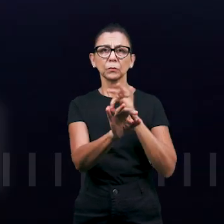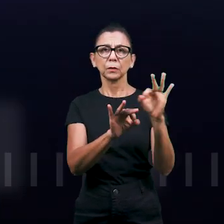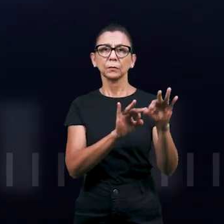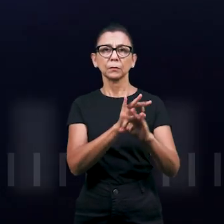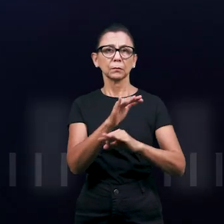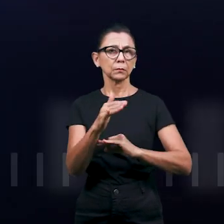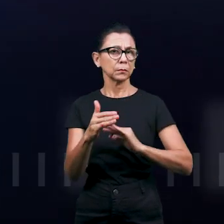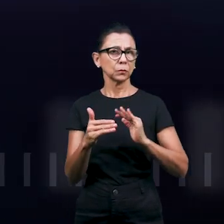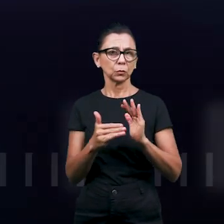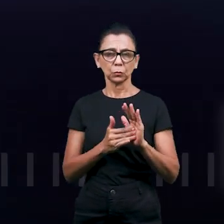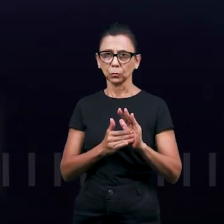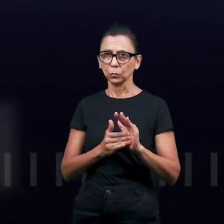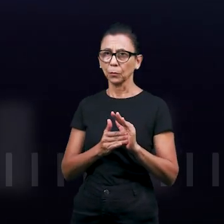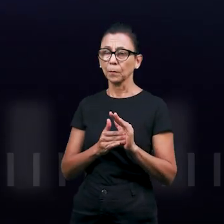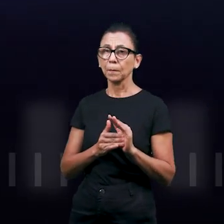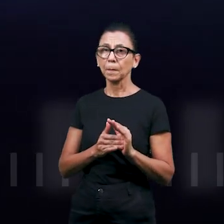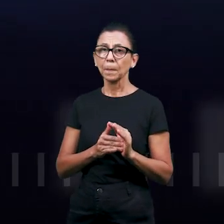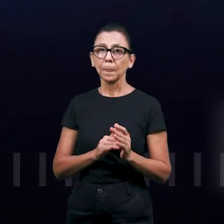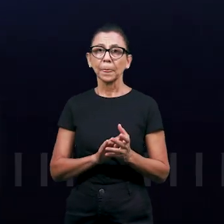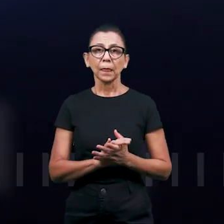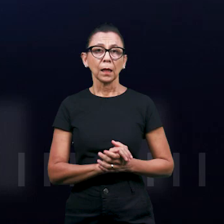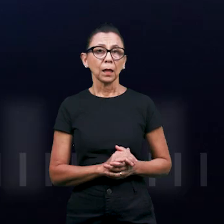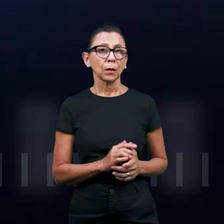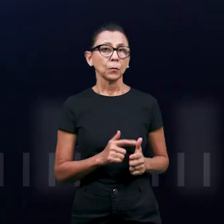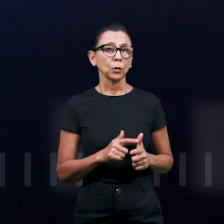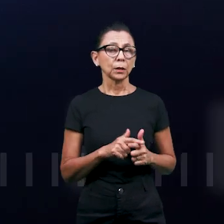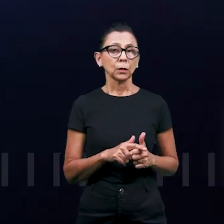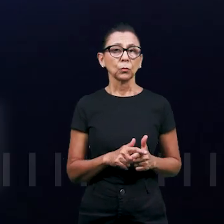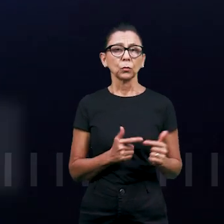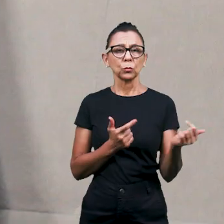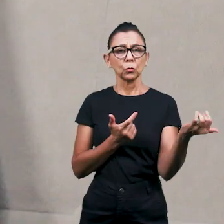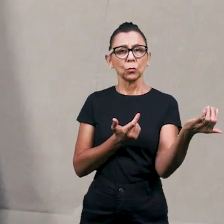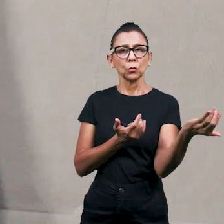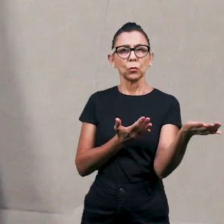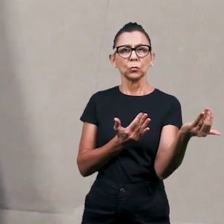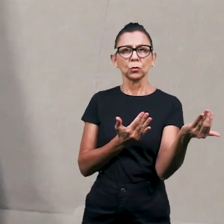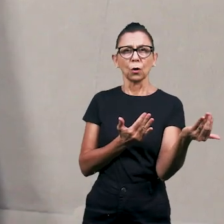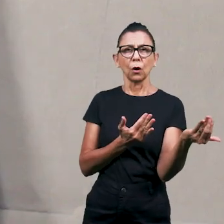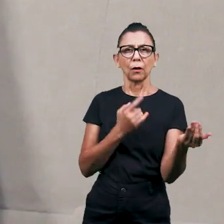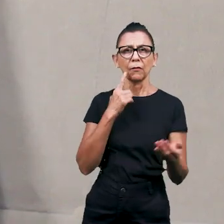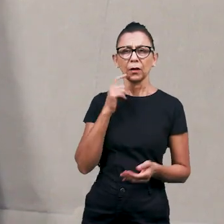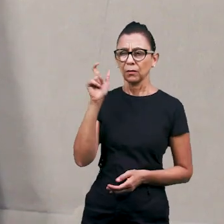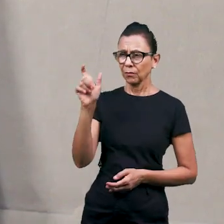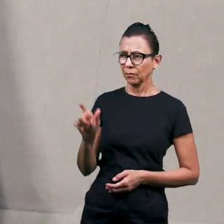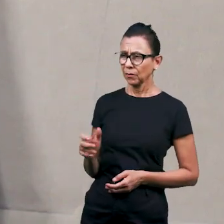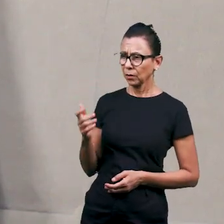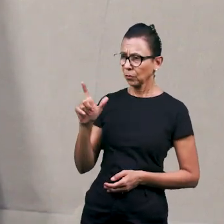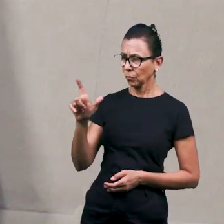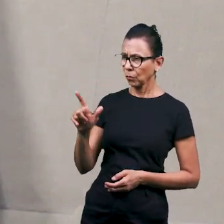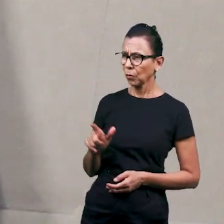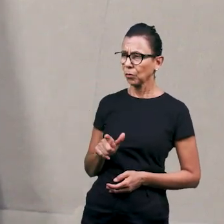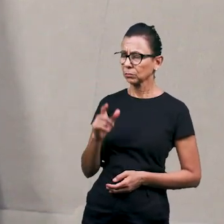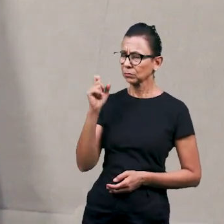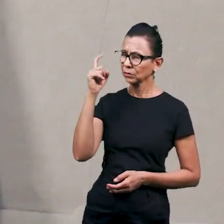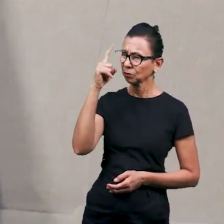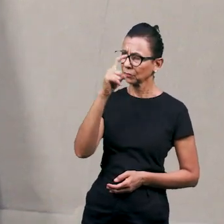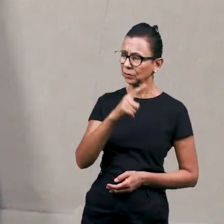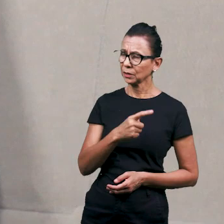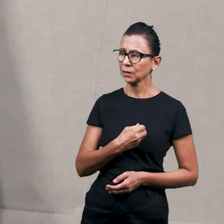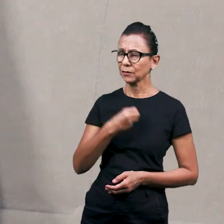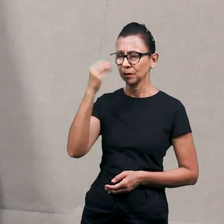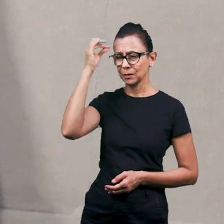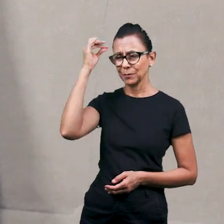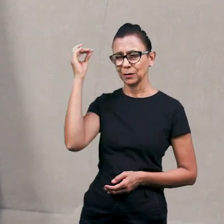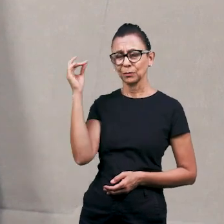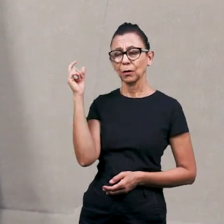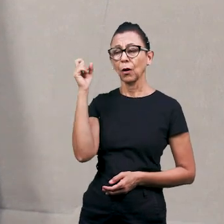sensível, penso eu, quando ele vê um outro jovem sendo usado. Um jovem no espírito, um jovem sendo